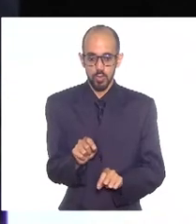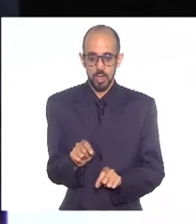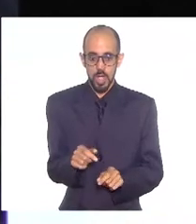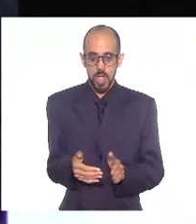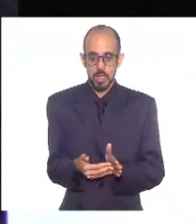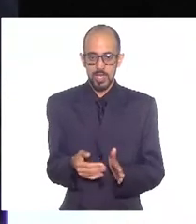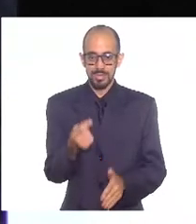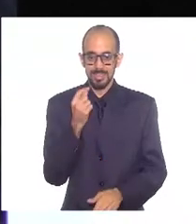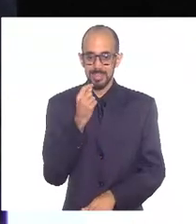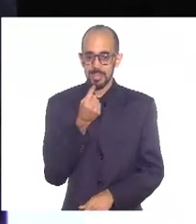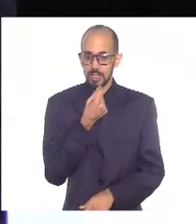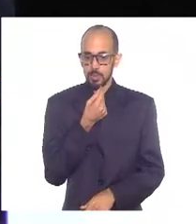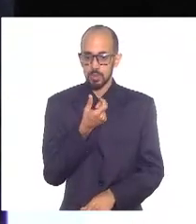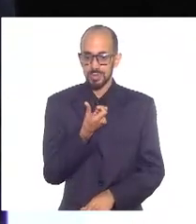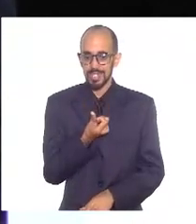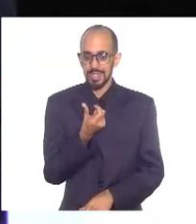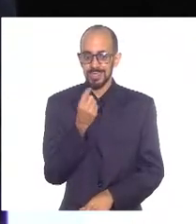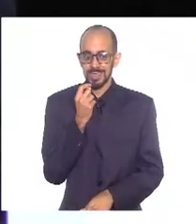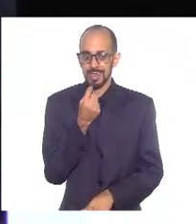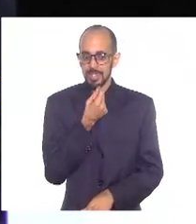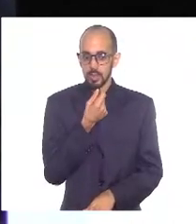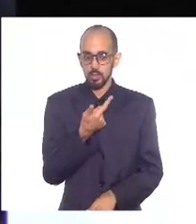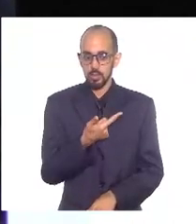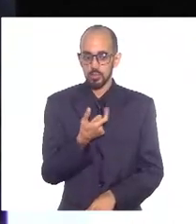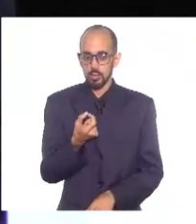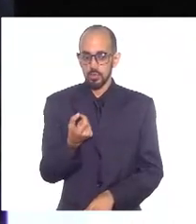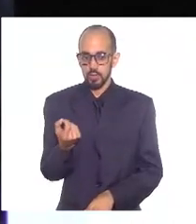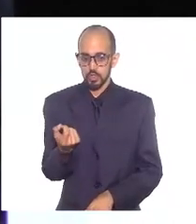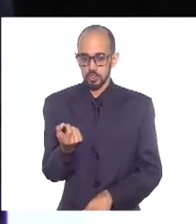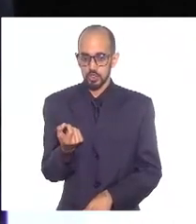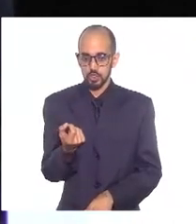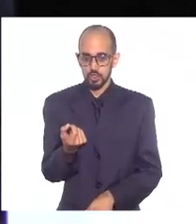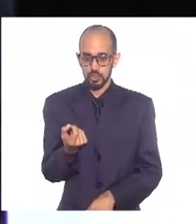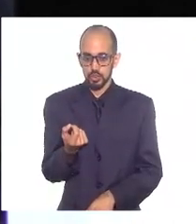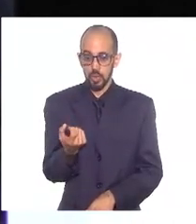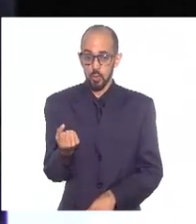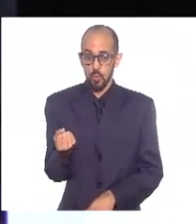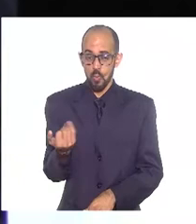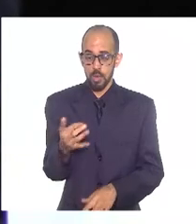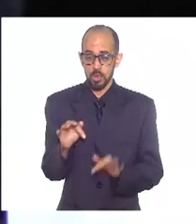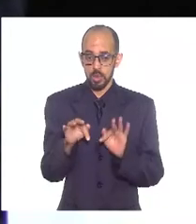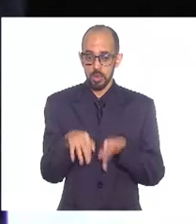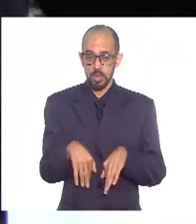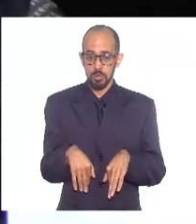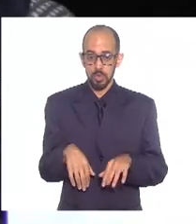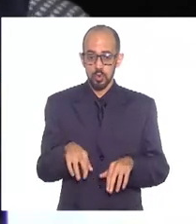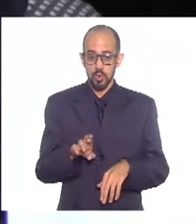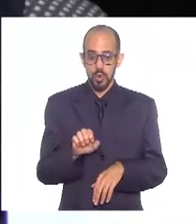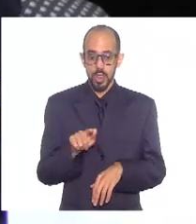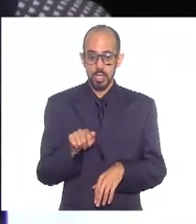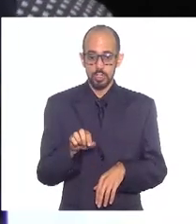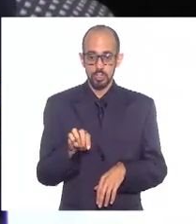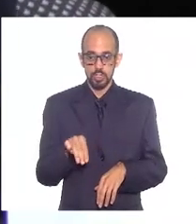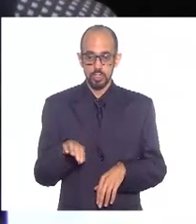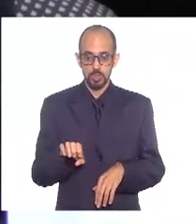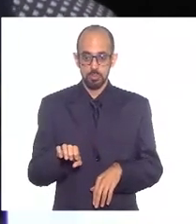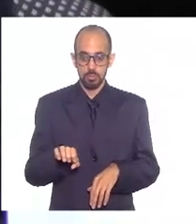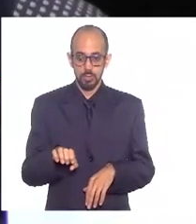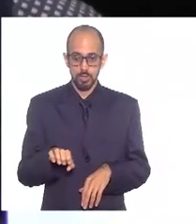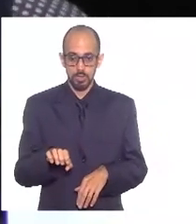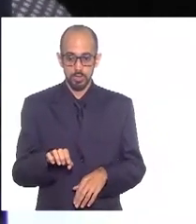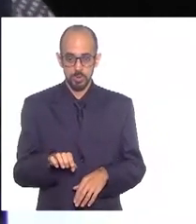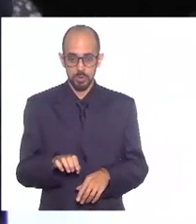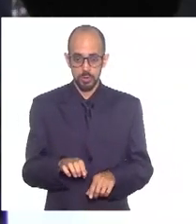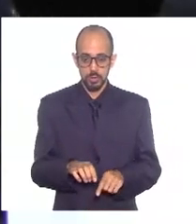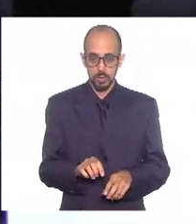setembro, 6 de setembro de 2020, quando terminou o regime da 159, quando,